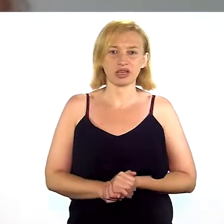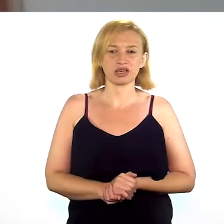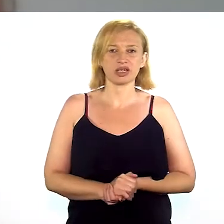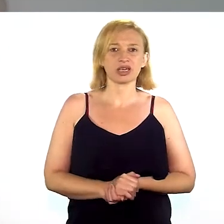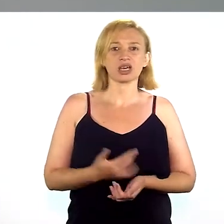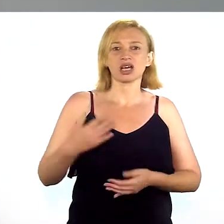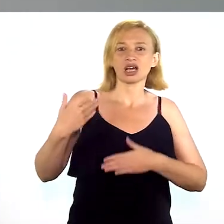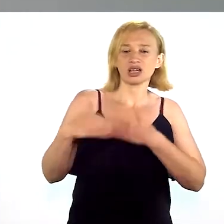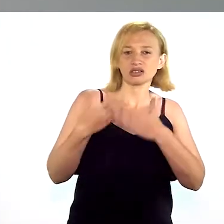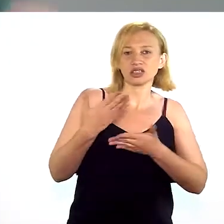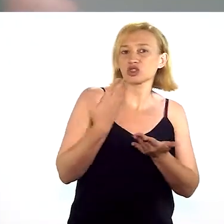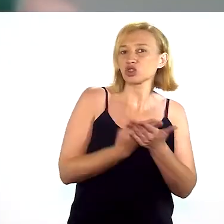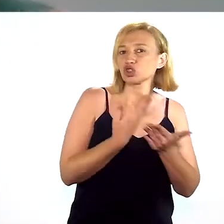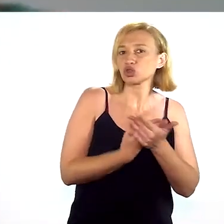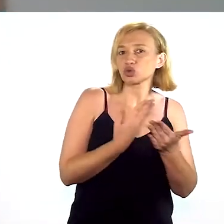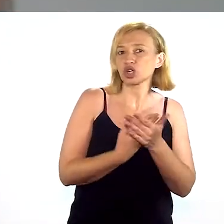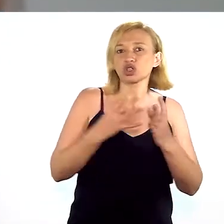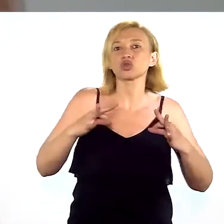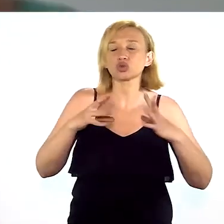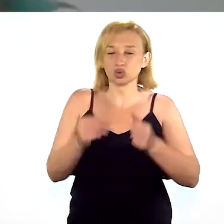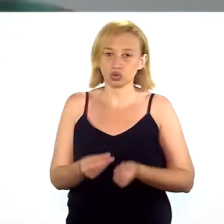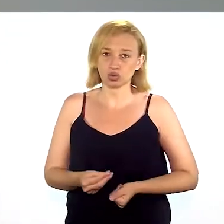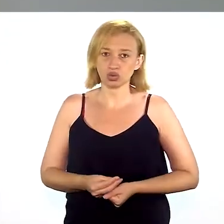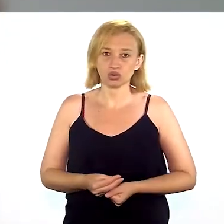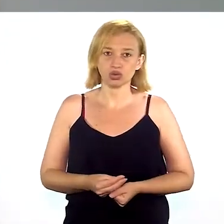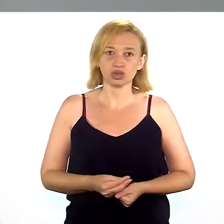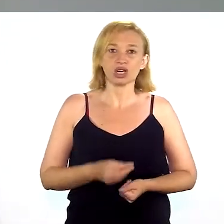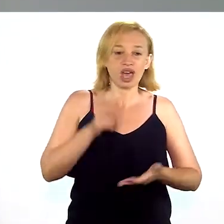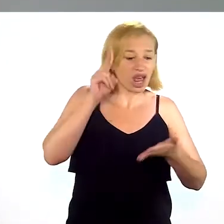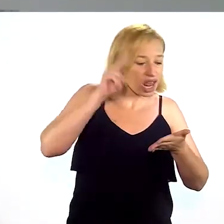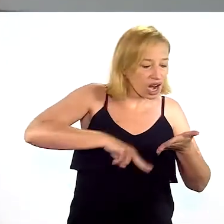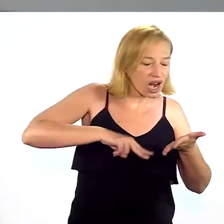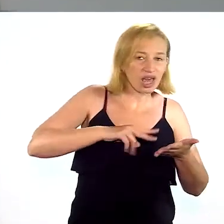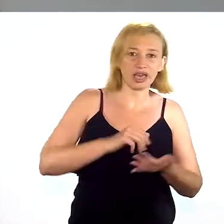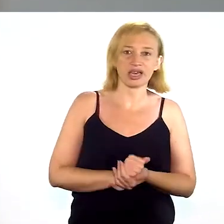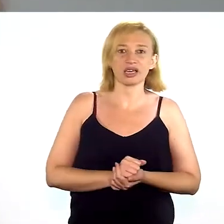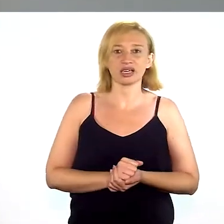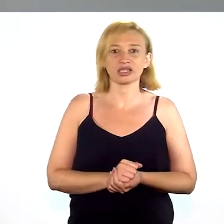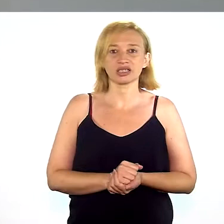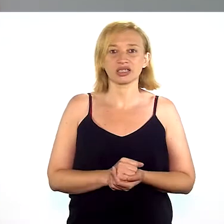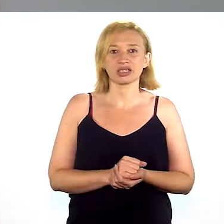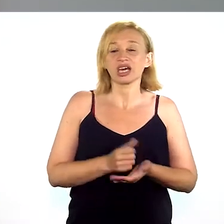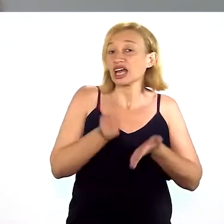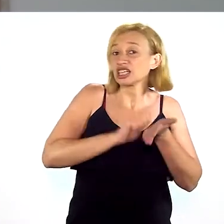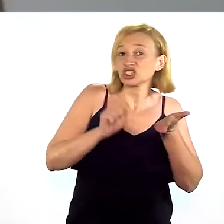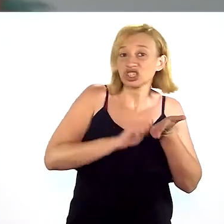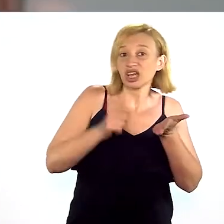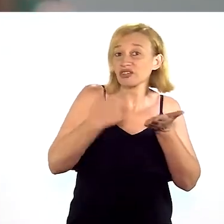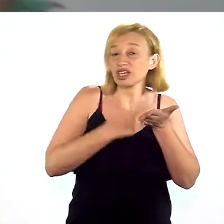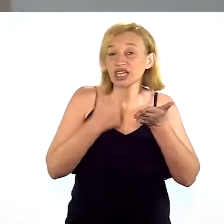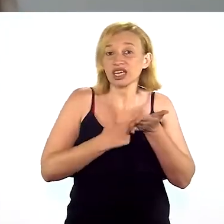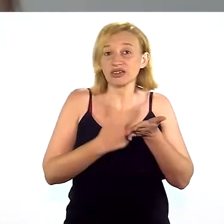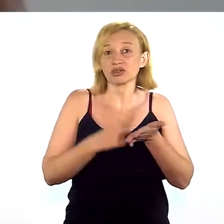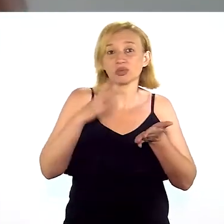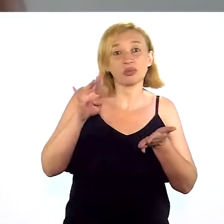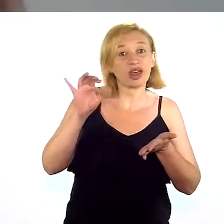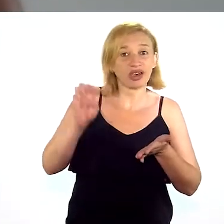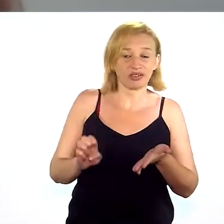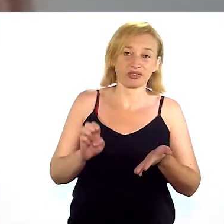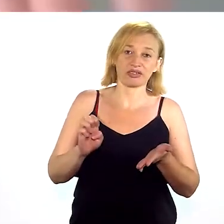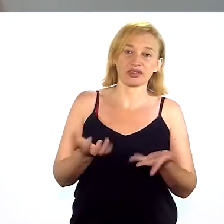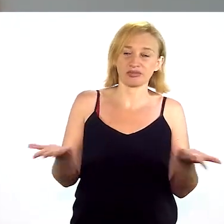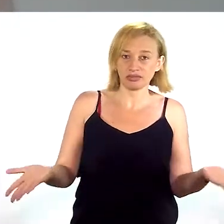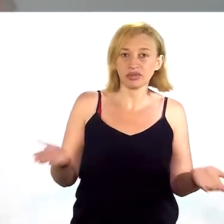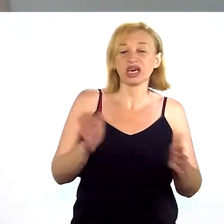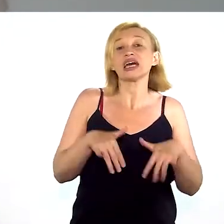ela mora num brejo. Então, ela passa a vida inteira estudando tudo que há no brejo. Ela lê aquele brejo como ninguém. Ela escreve livros sobre o brejo